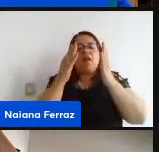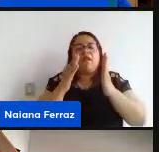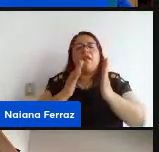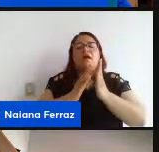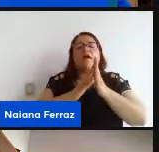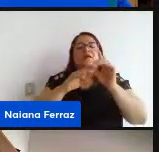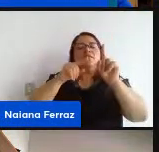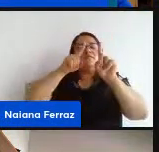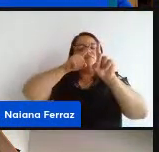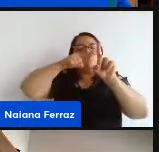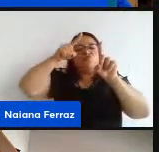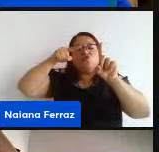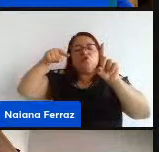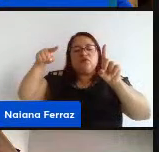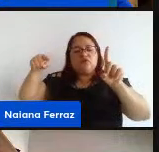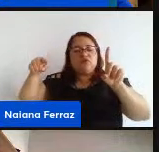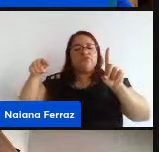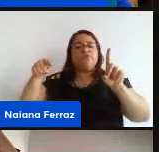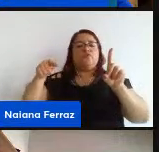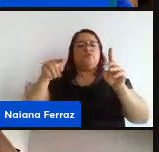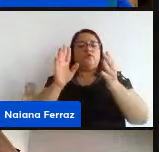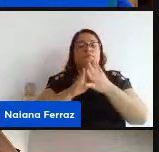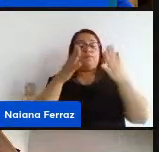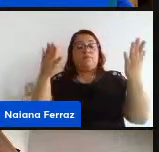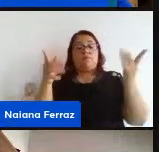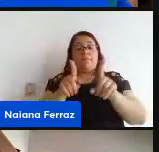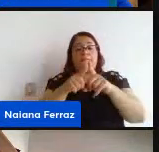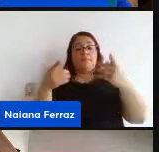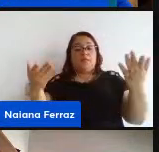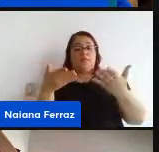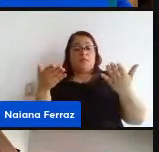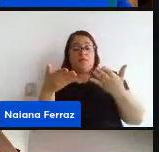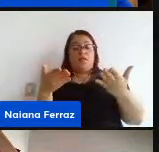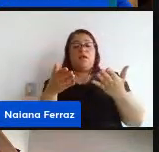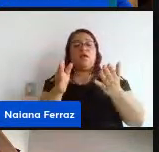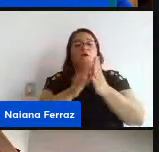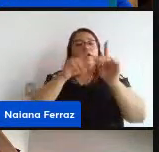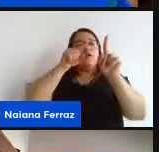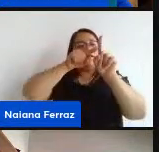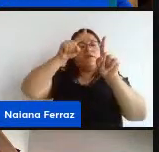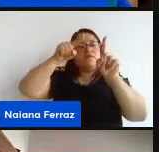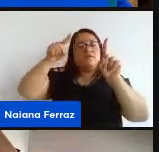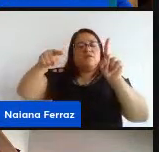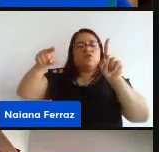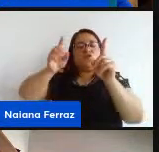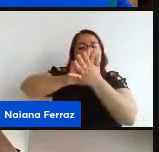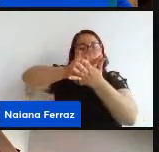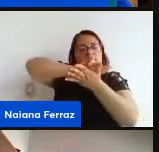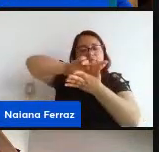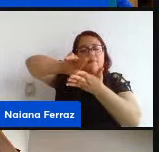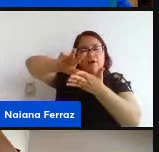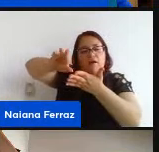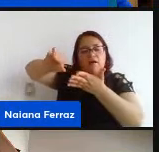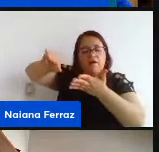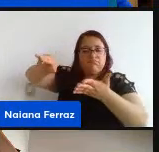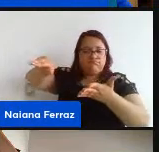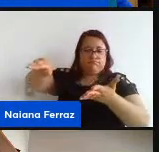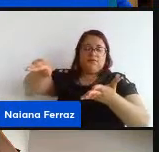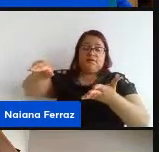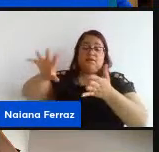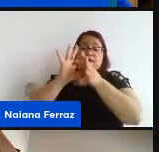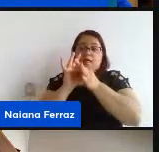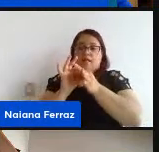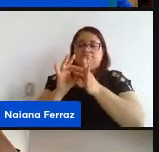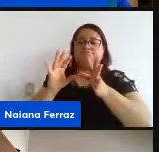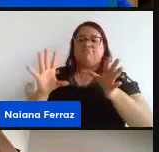geral, né? Mas eu chamo a atenção aqui principalmente para as técnicas de estatística multivariada, que permitem o trabalho com uma grande